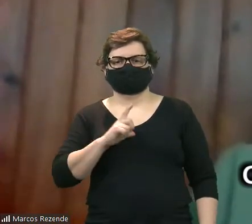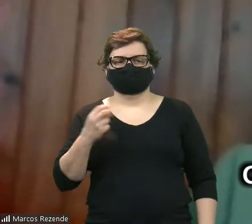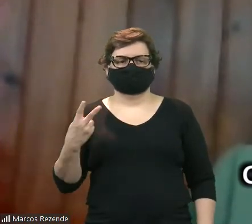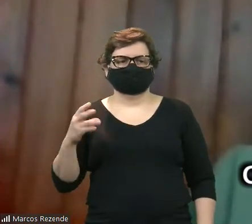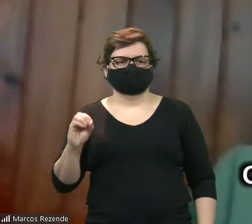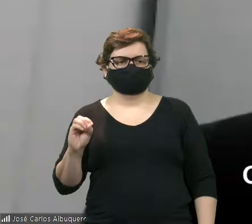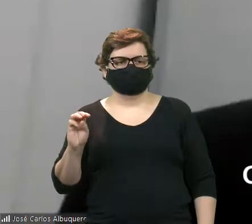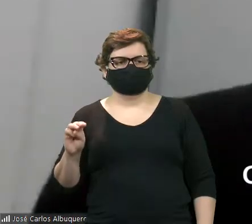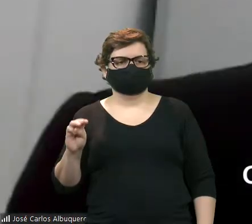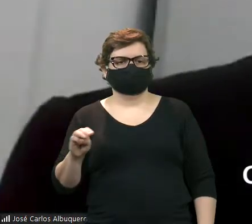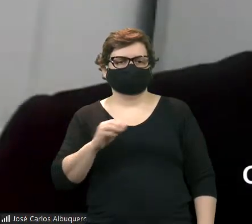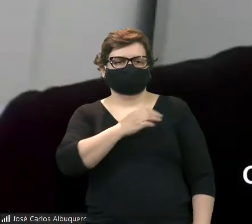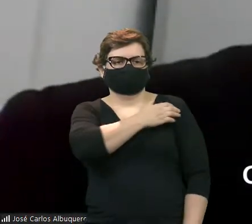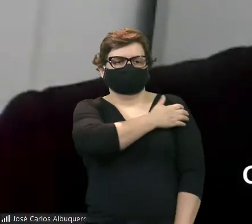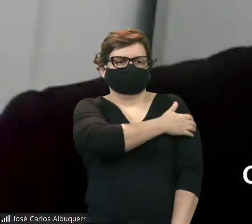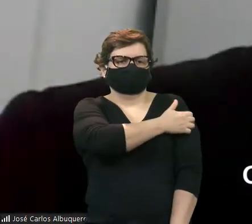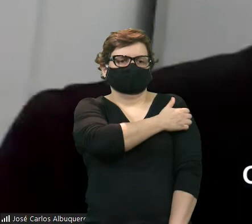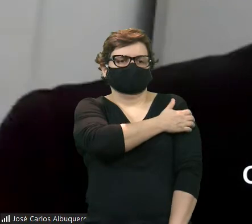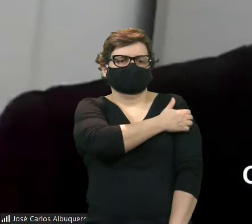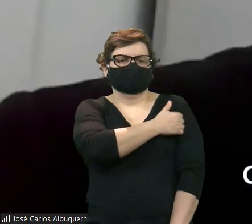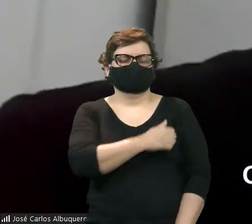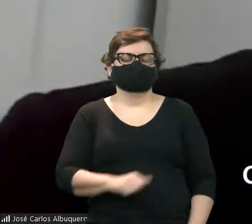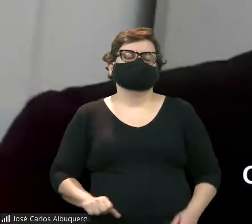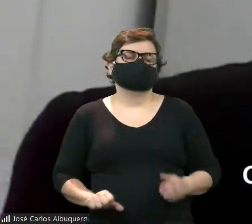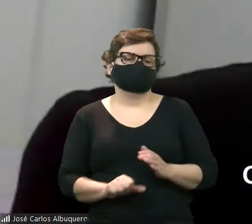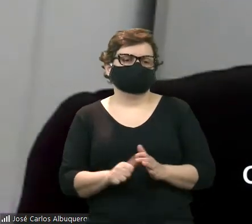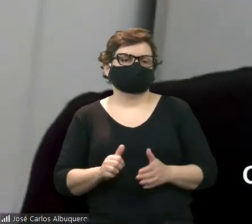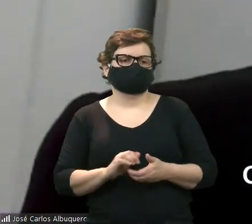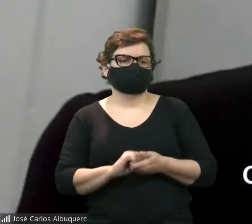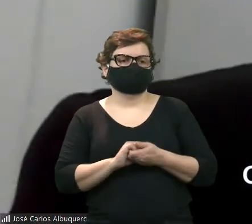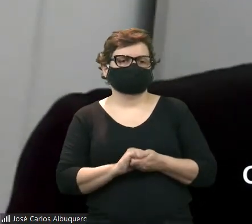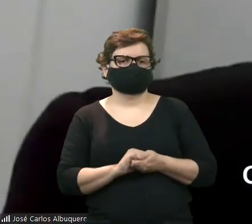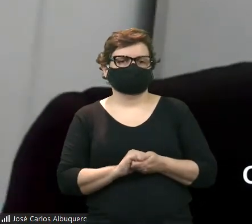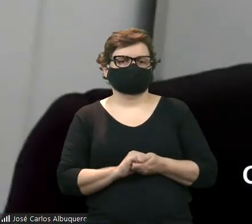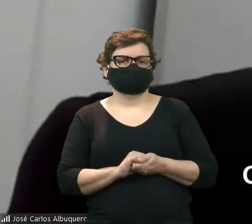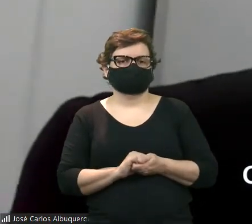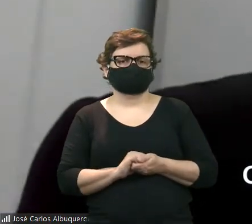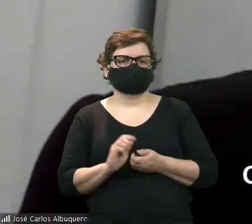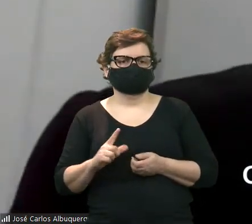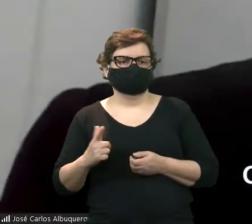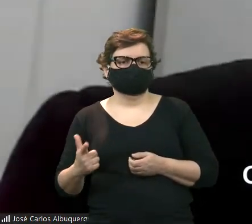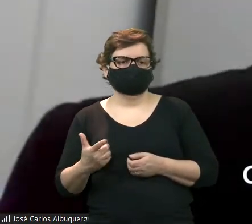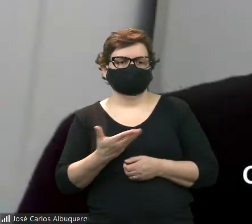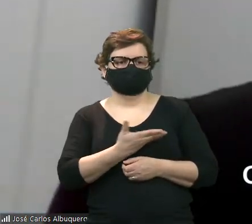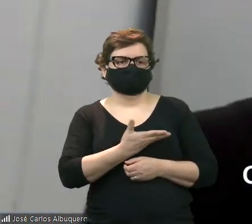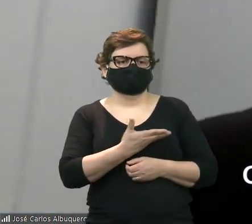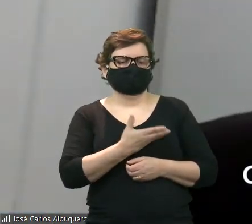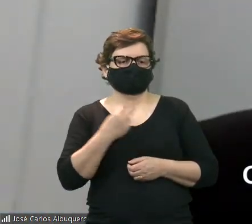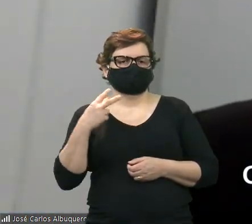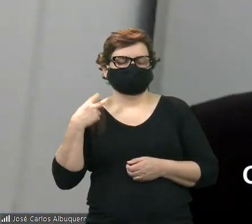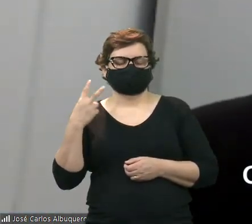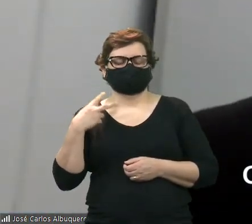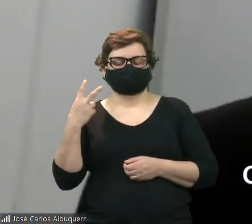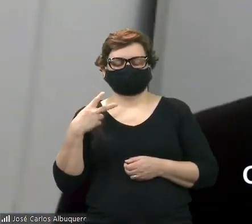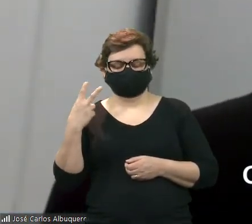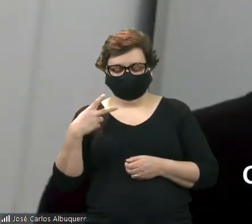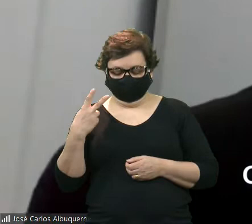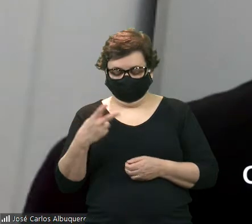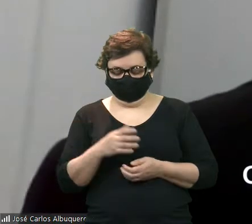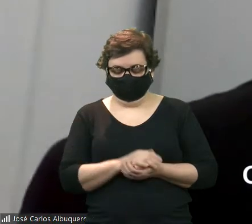minutos. Senhor presidente, primeiramente, cumprimentar aí os nobres companheiros vereadores, a vereadora professora